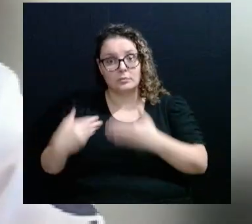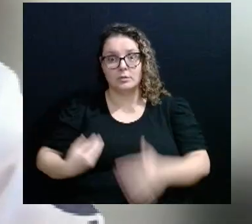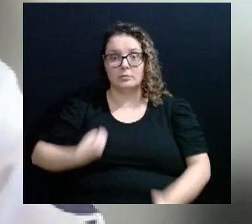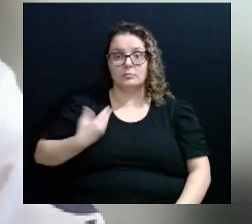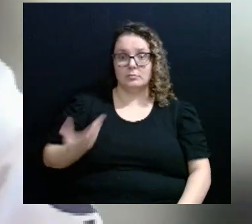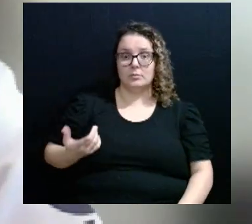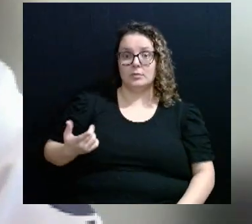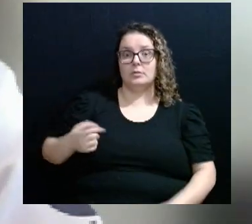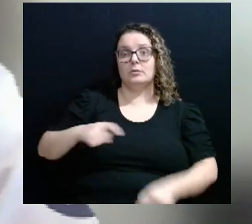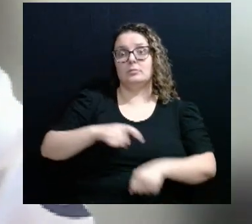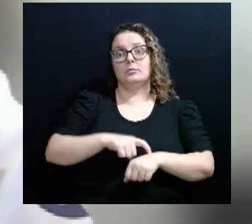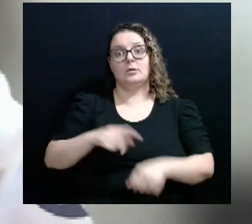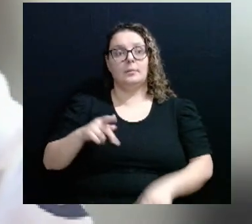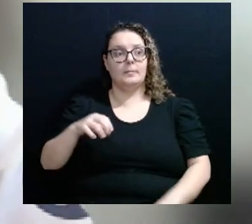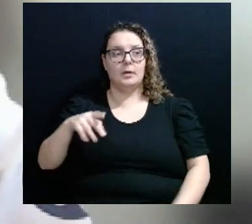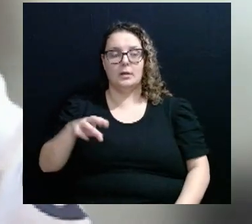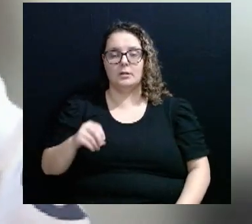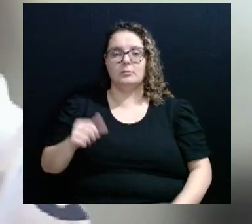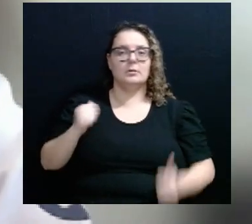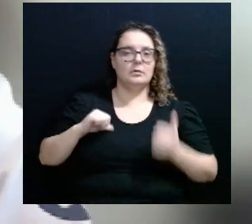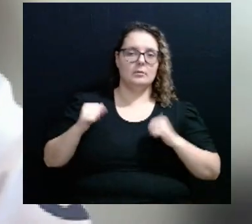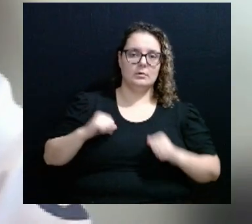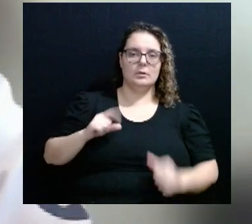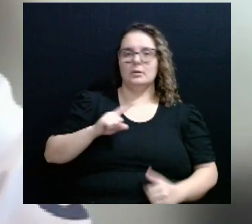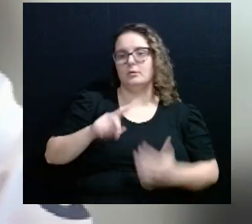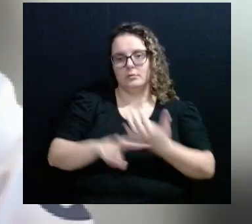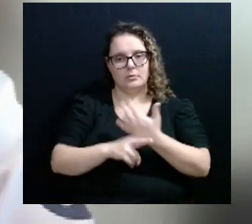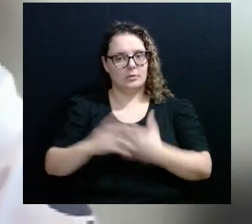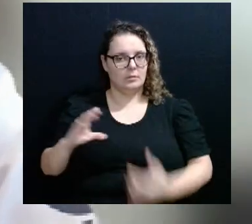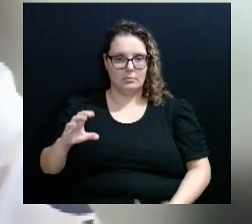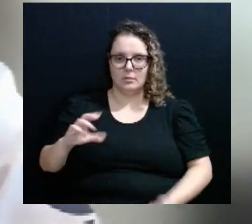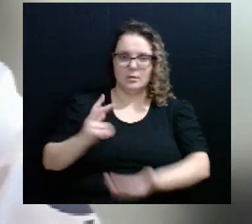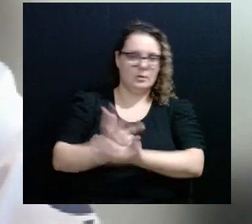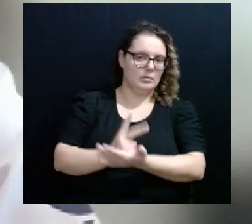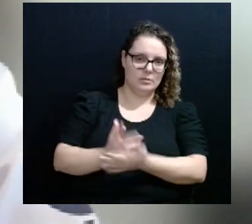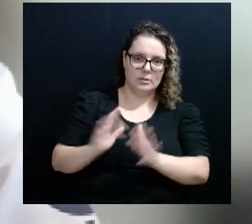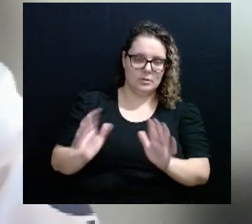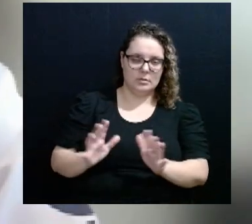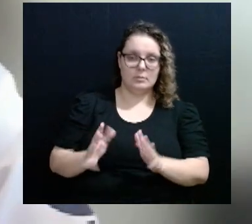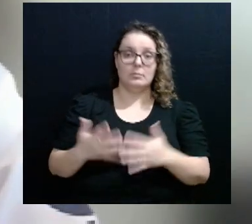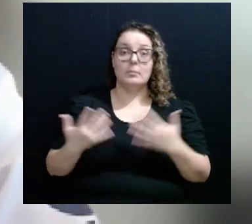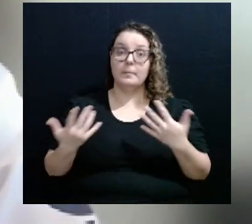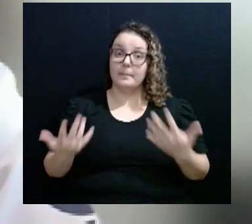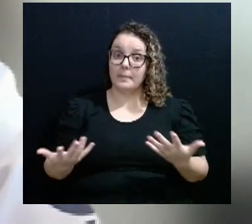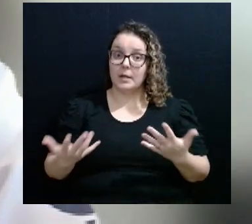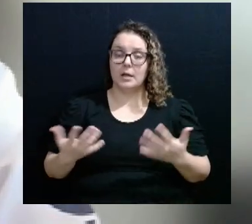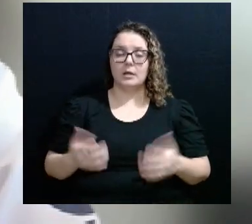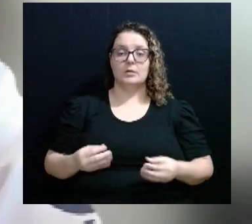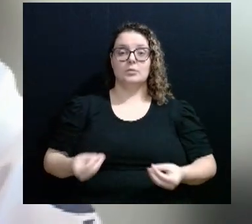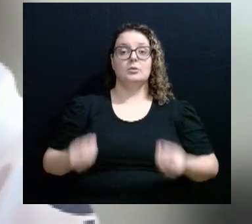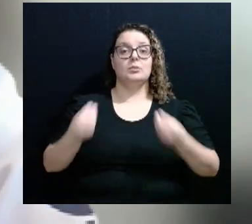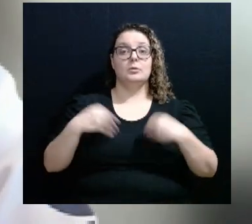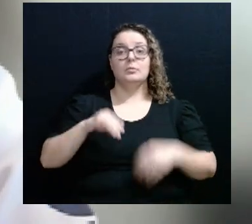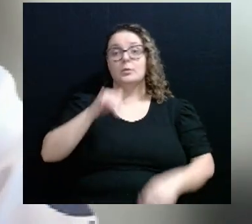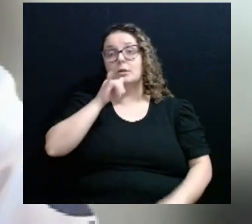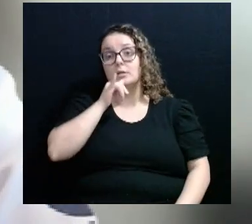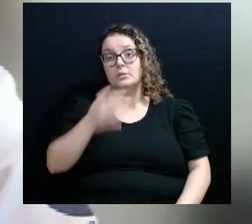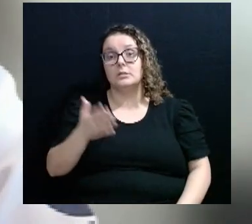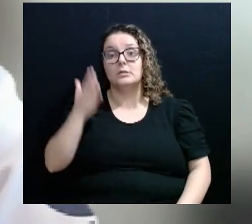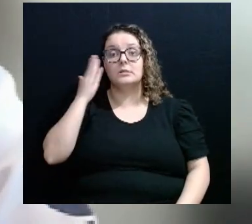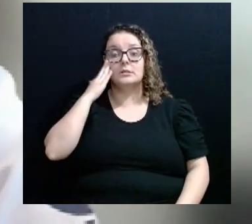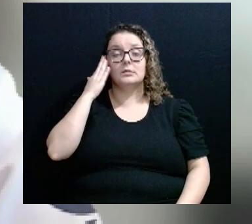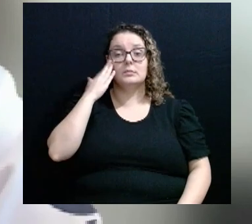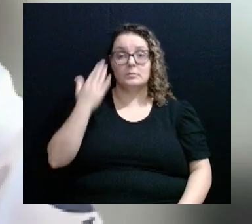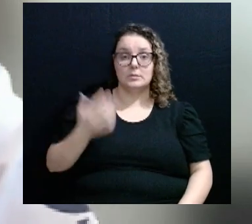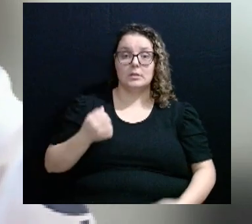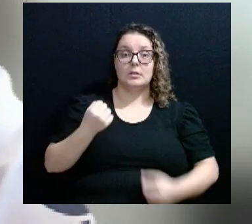da vida, nenhuma situação de pânico, de ansiedade, não vai trazer uma convulsão, certo? Mas o que traz, por exemplo,